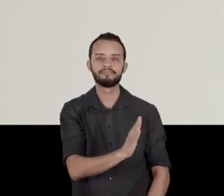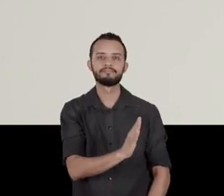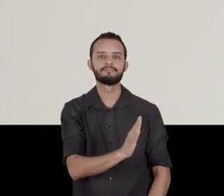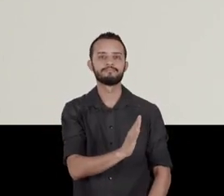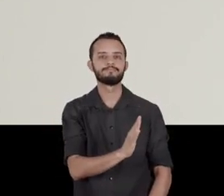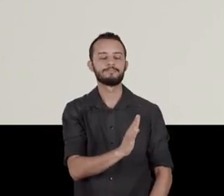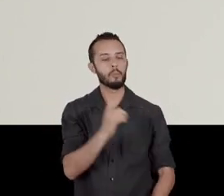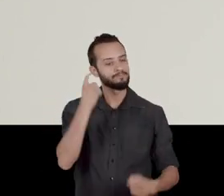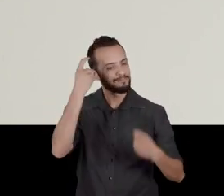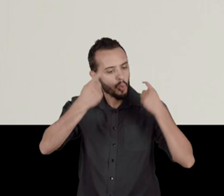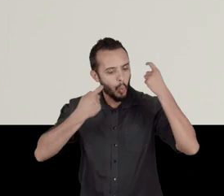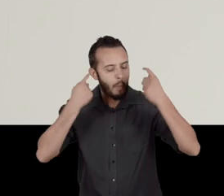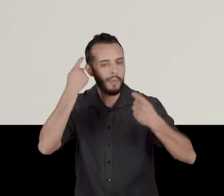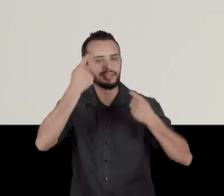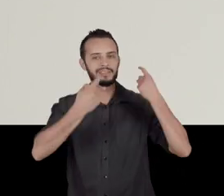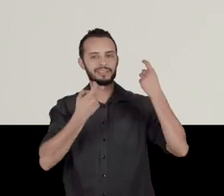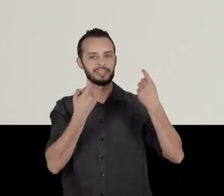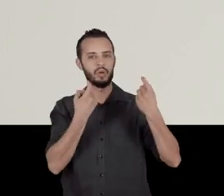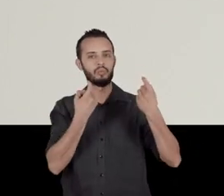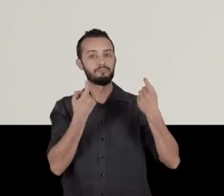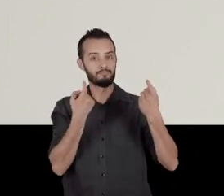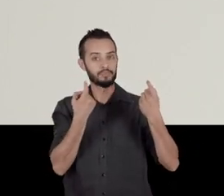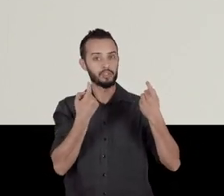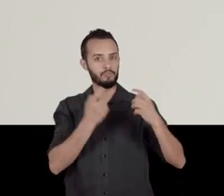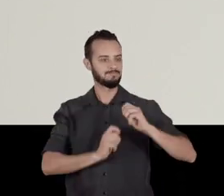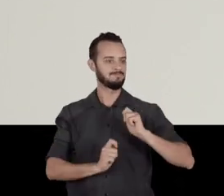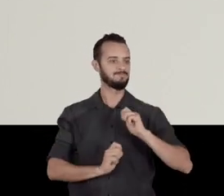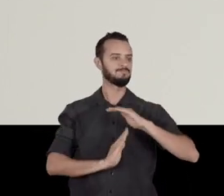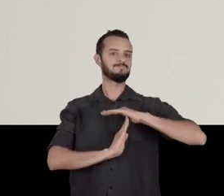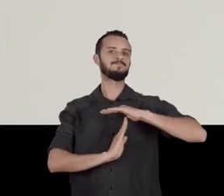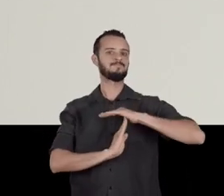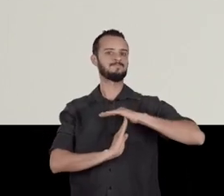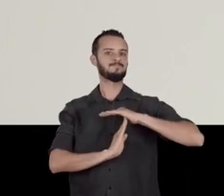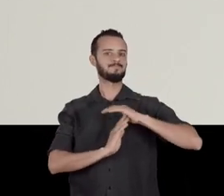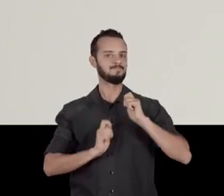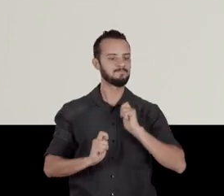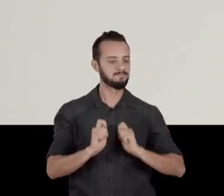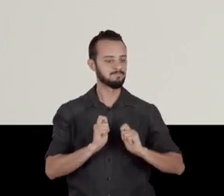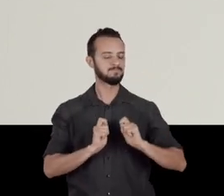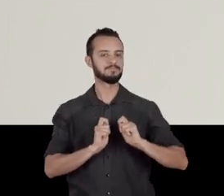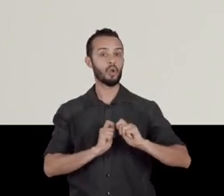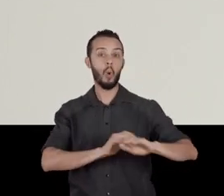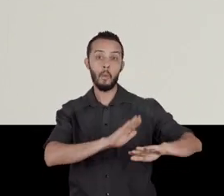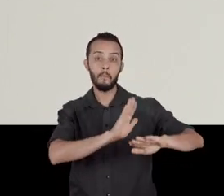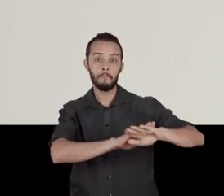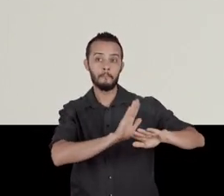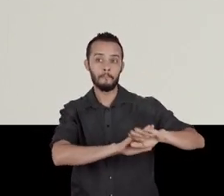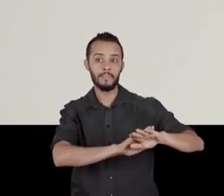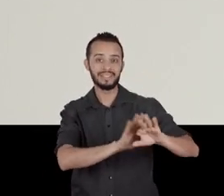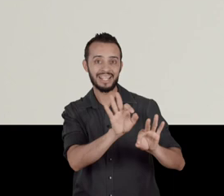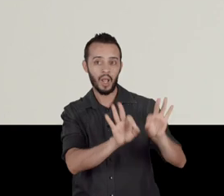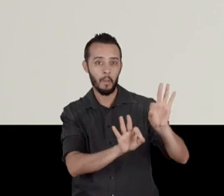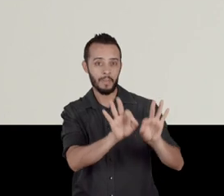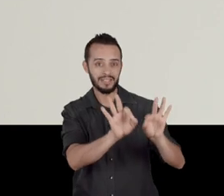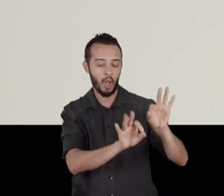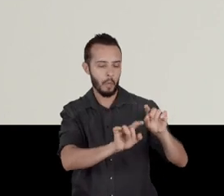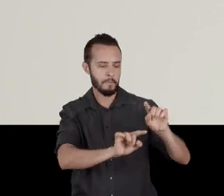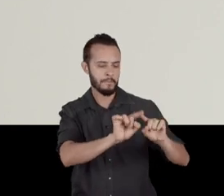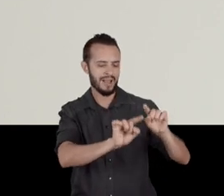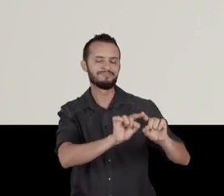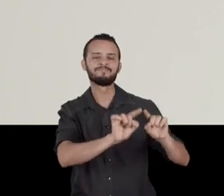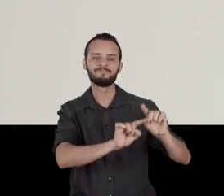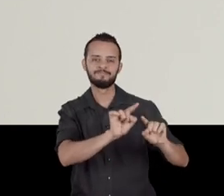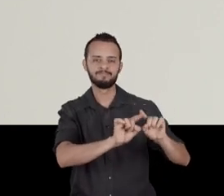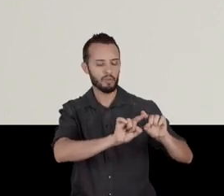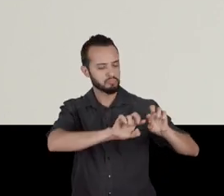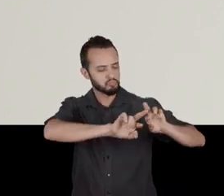assim, é a gente não restringir isso a uma produção que, no